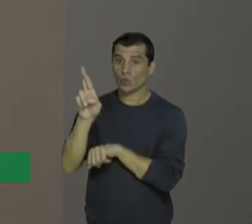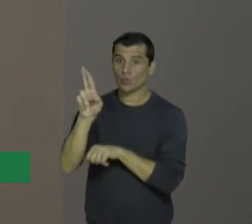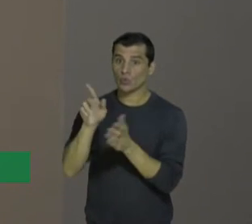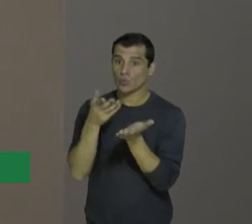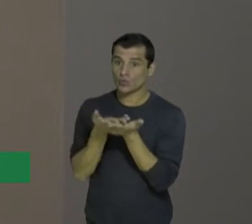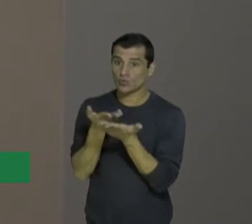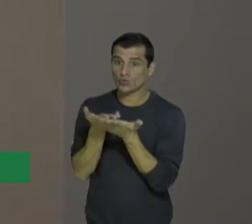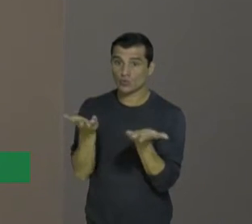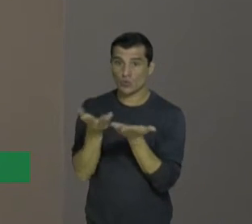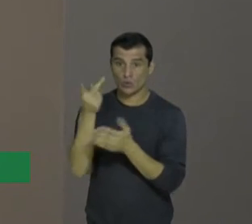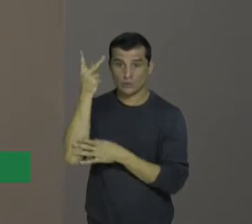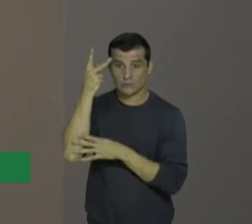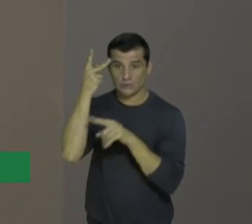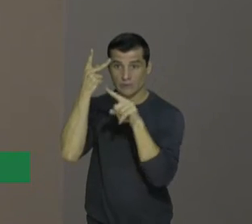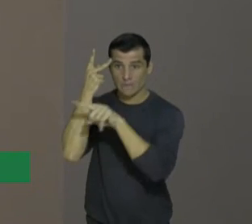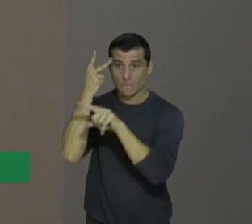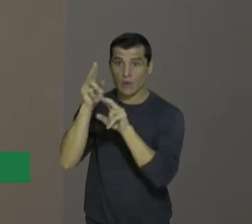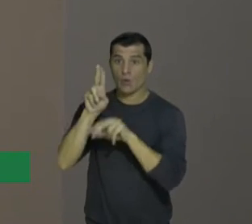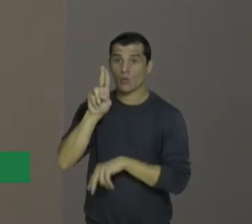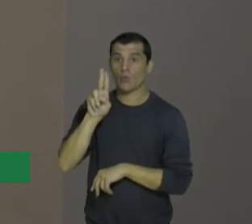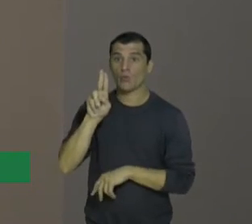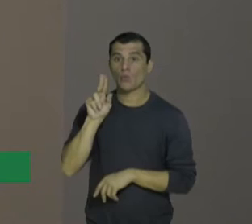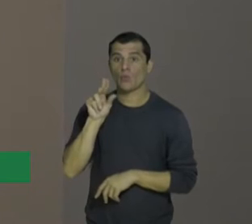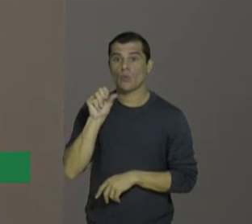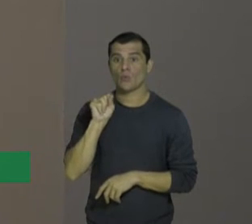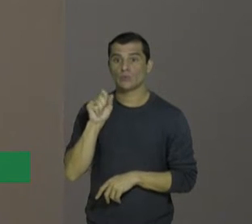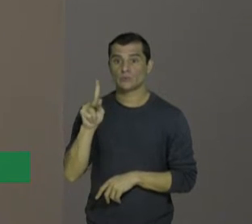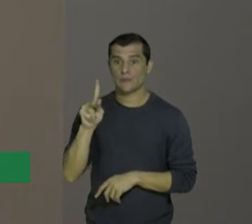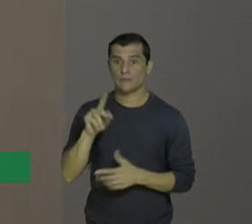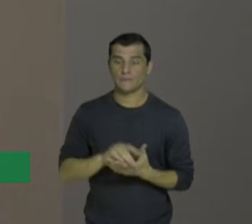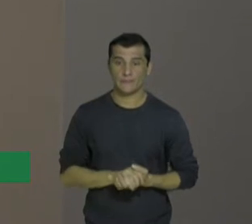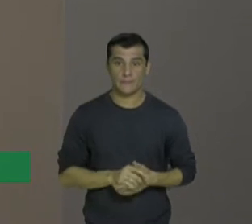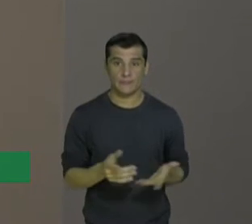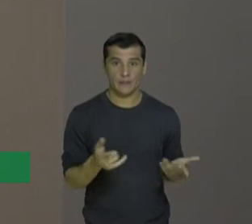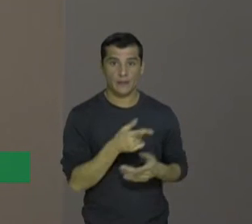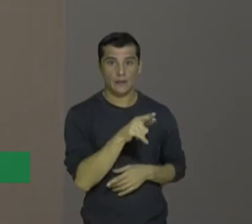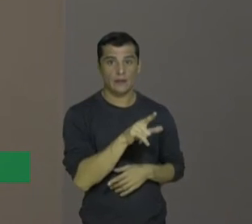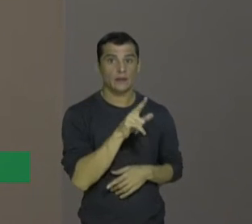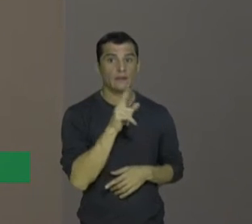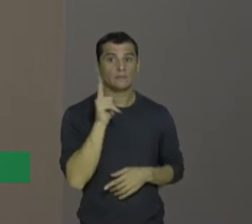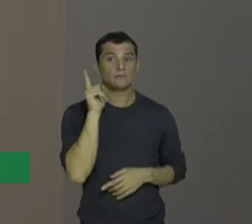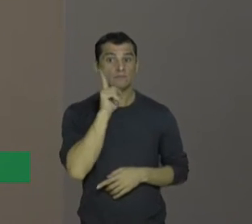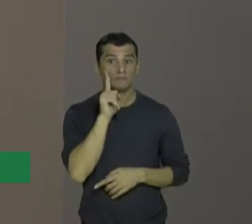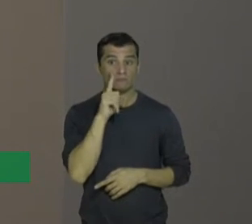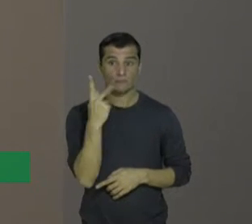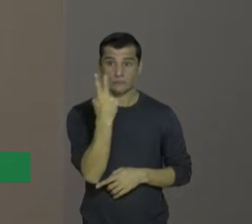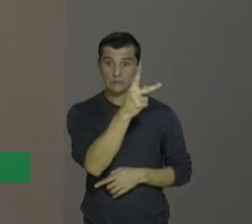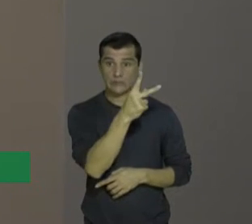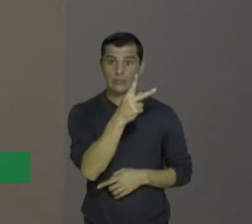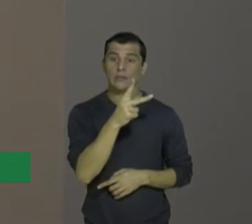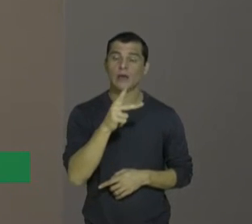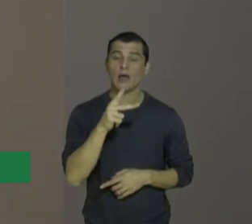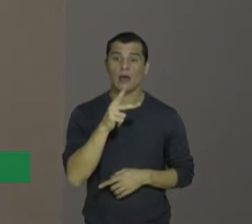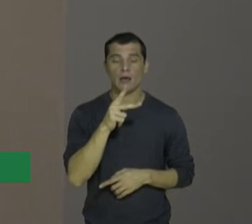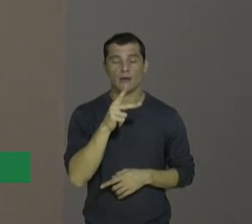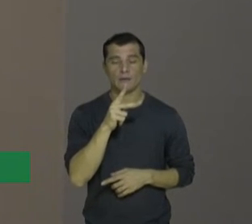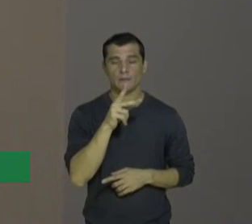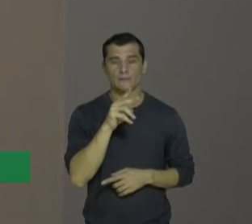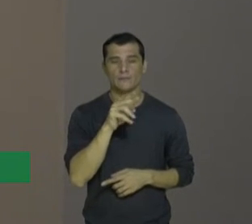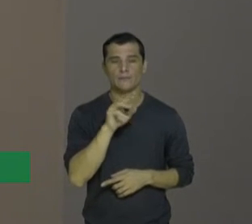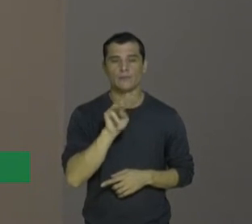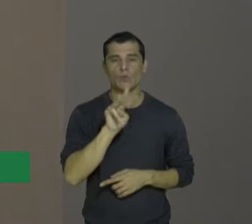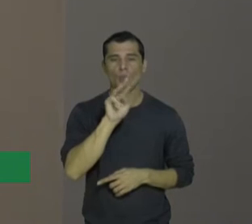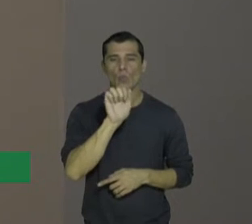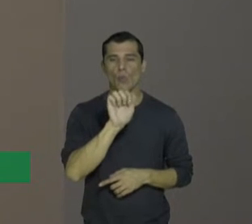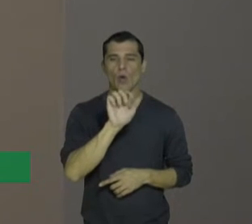associado em inovação do centro de Economia criativa e inovadora da George Washington University em Washington DC professor